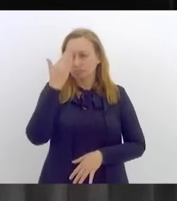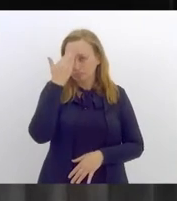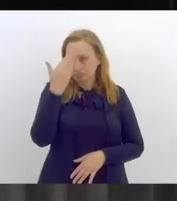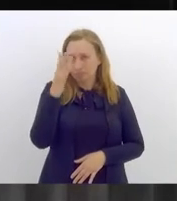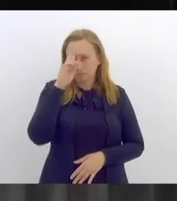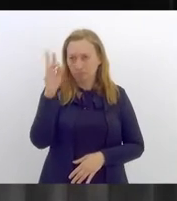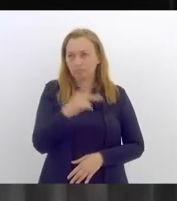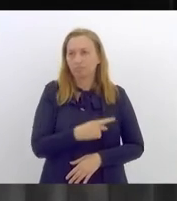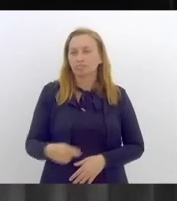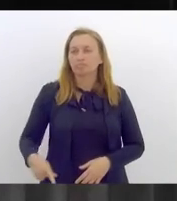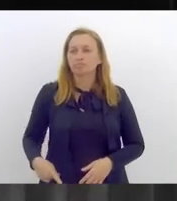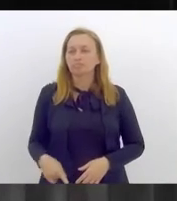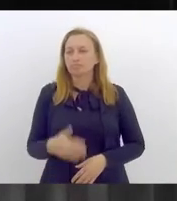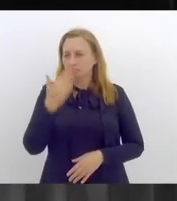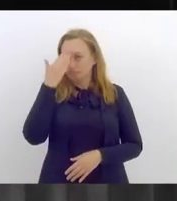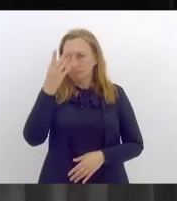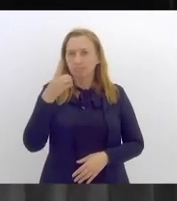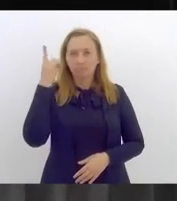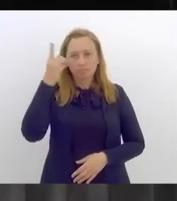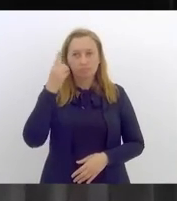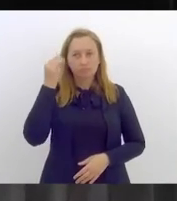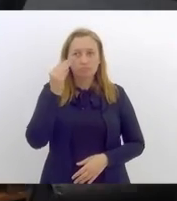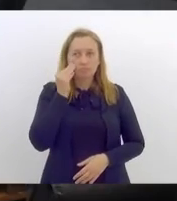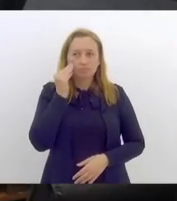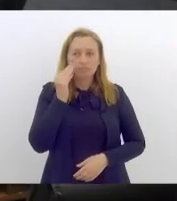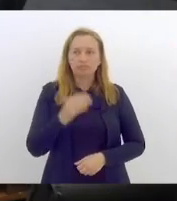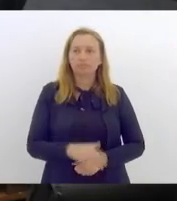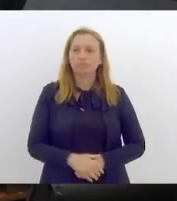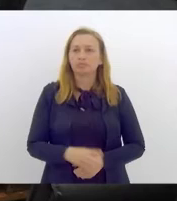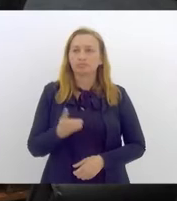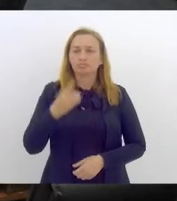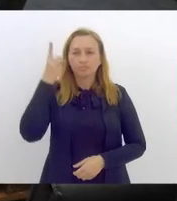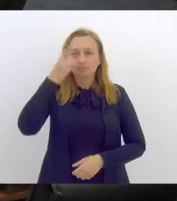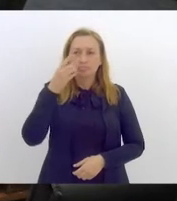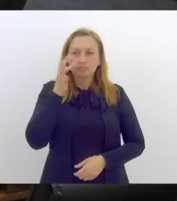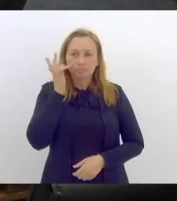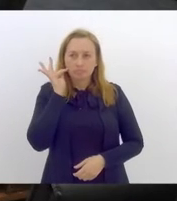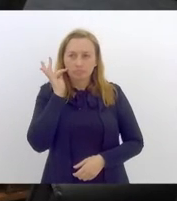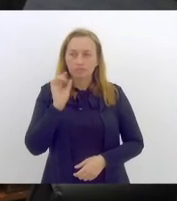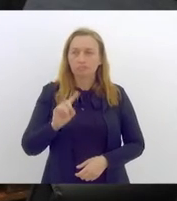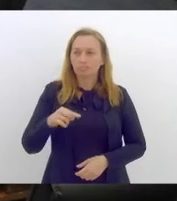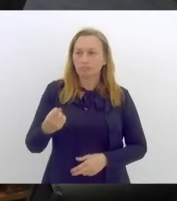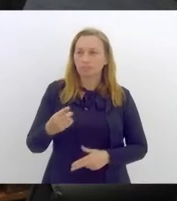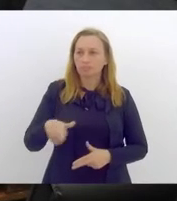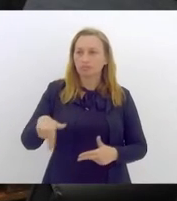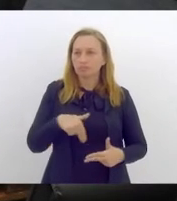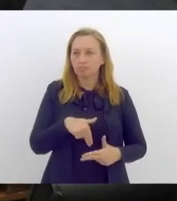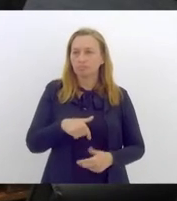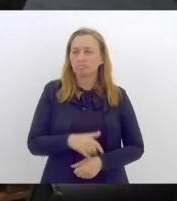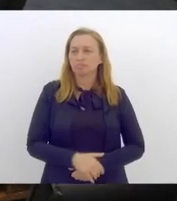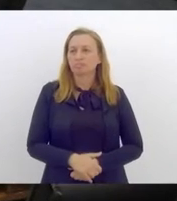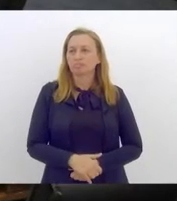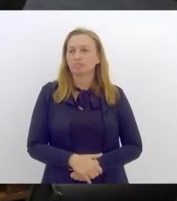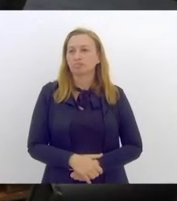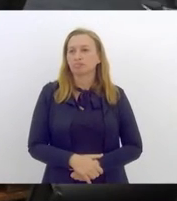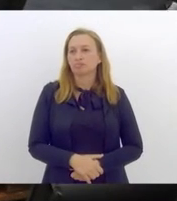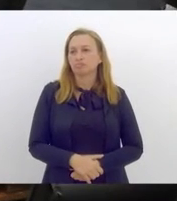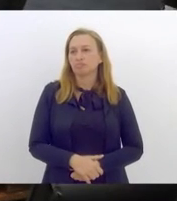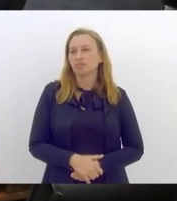presidente. Agradecendo a deputada Mônica, deputado Flávio Serafini é o próximo inscrito.